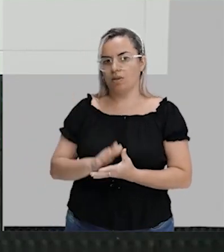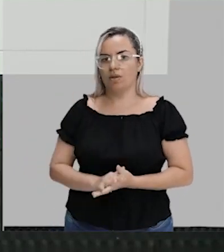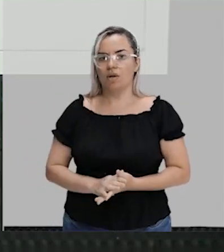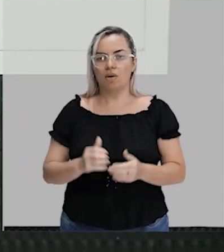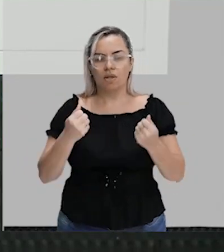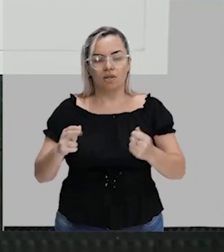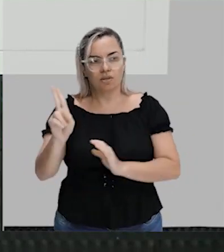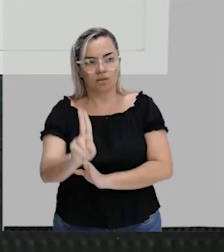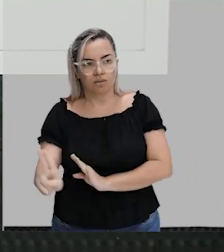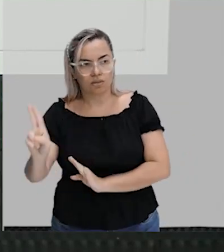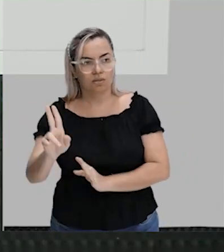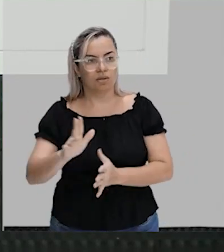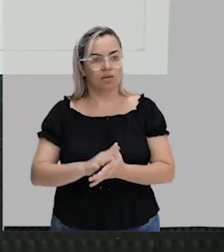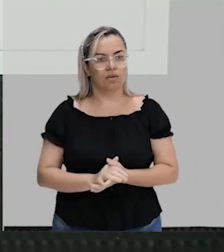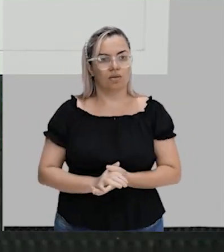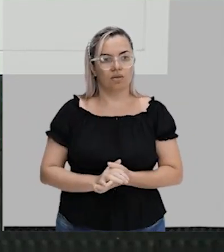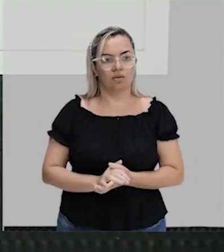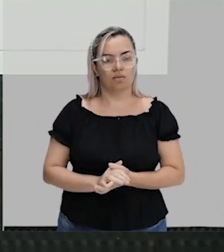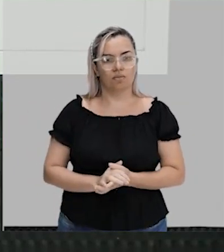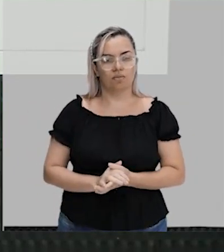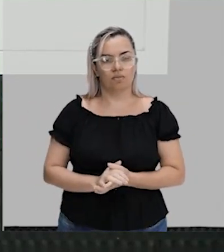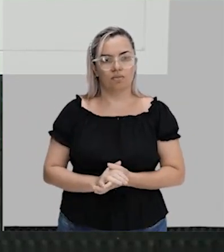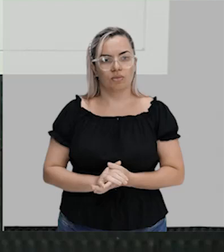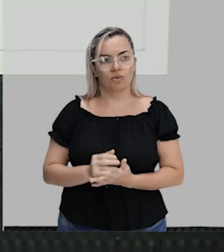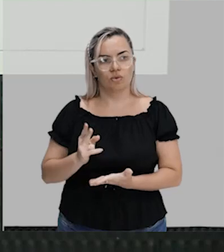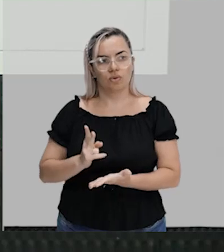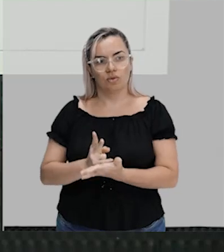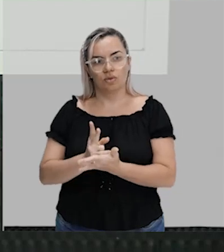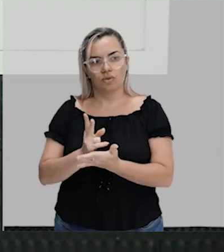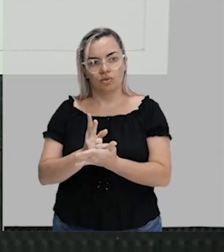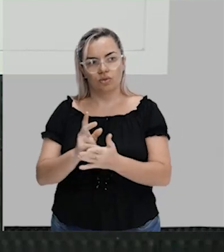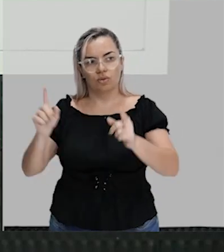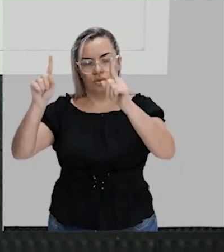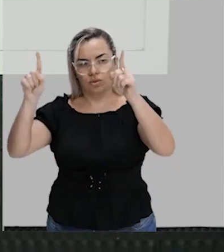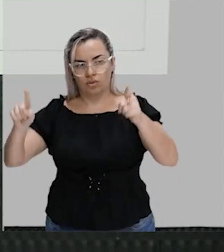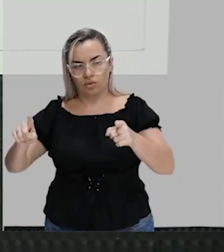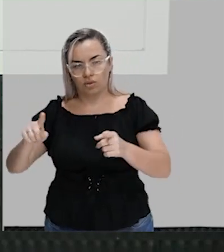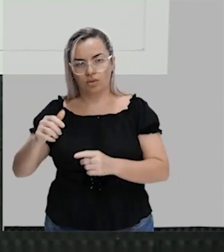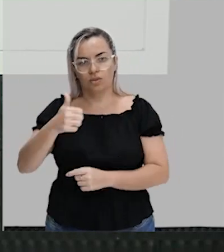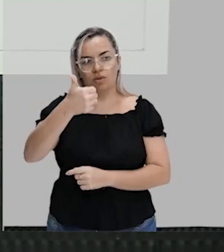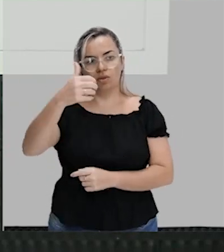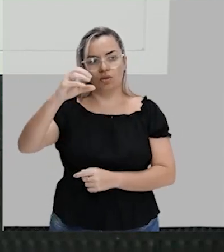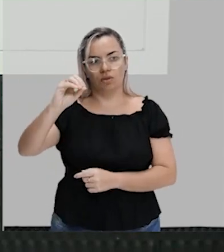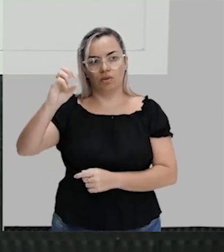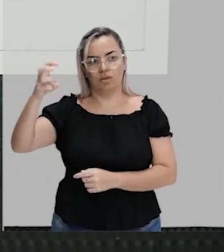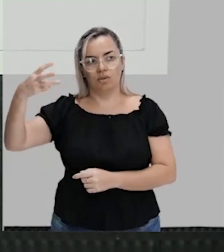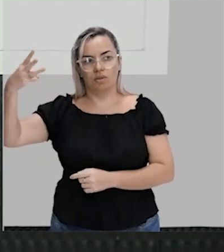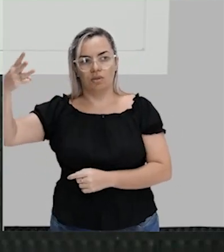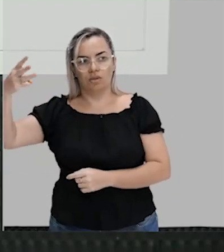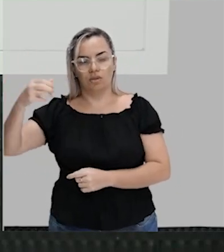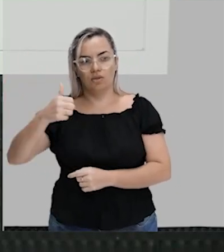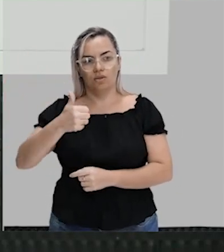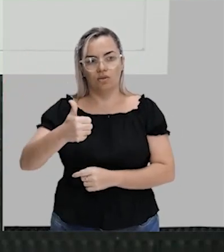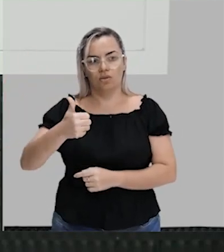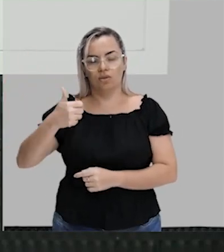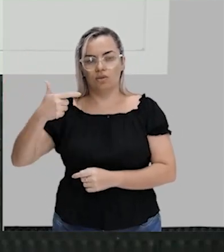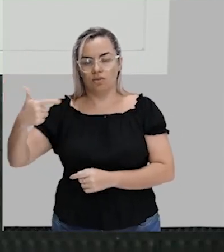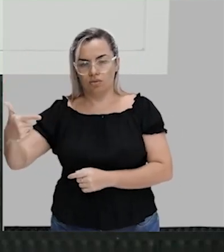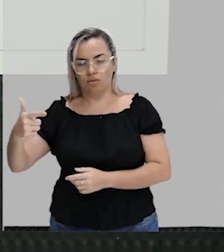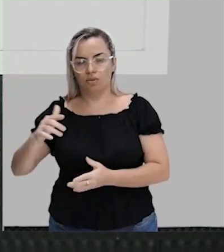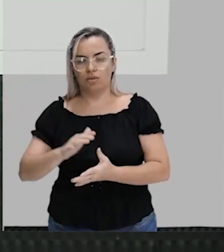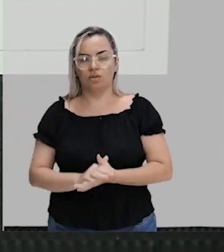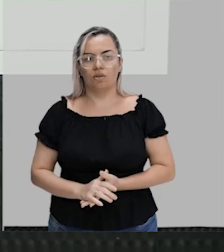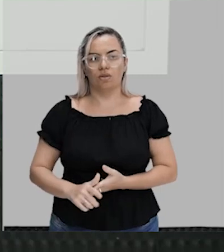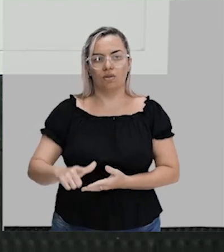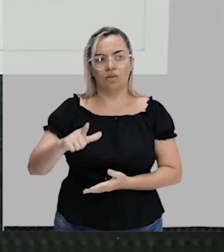igual a 10 um três e dois aqui Toninho já